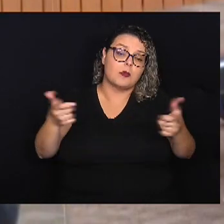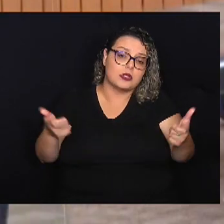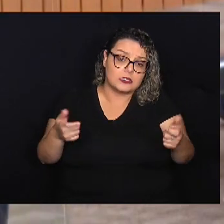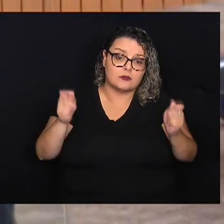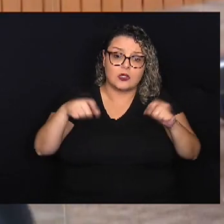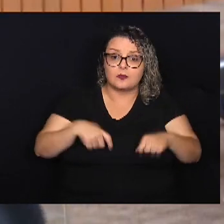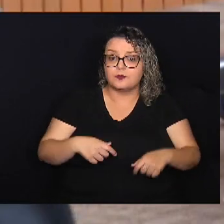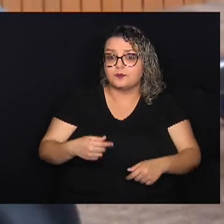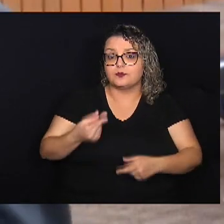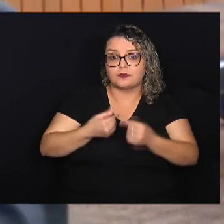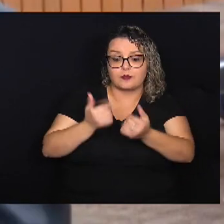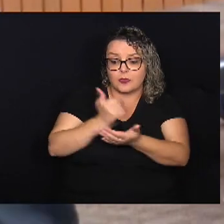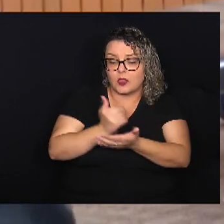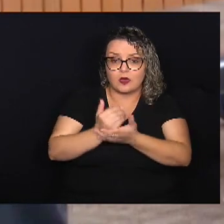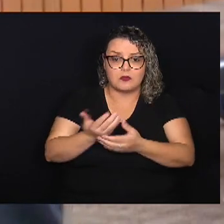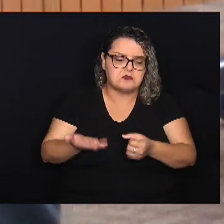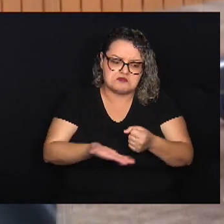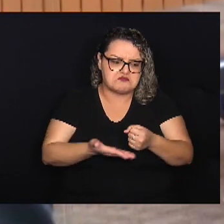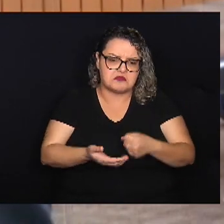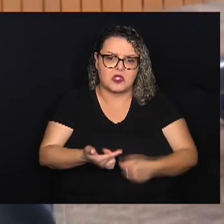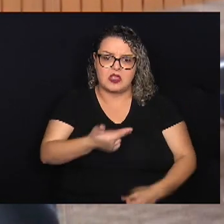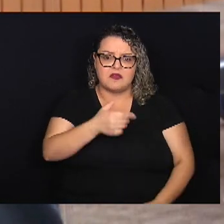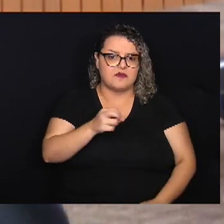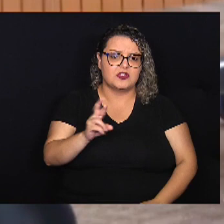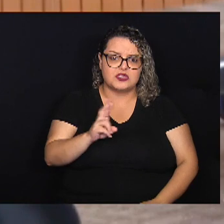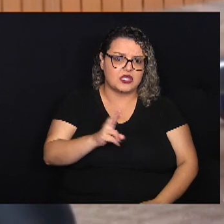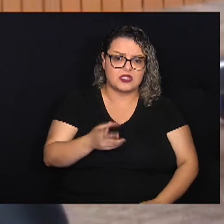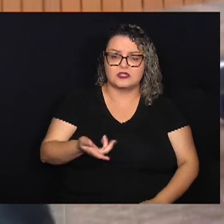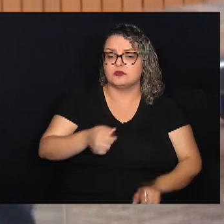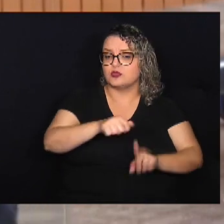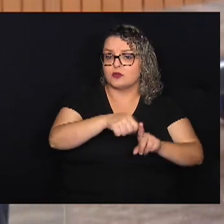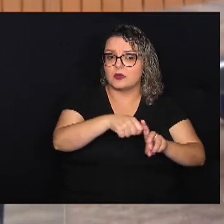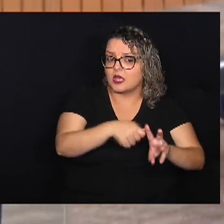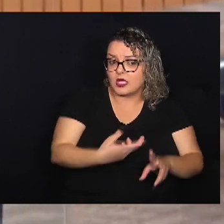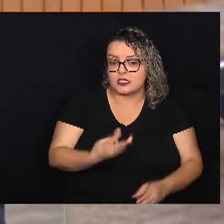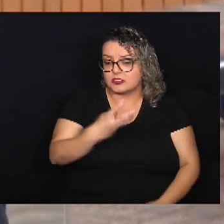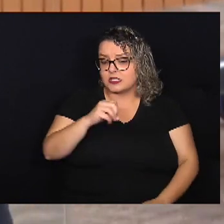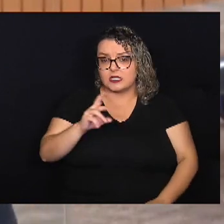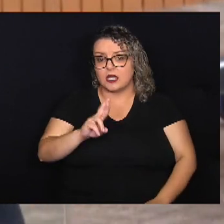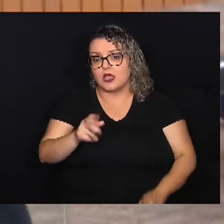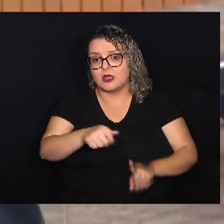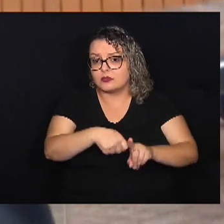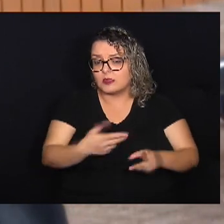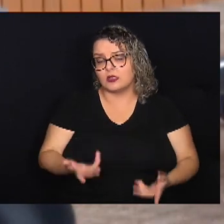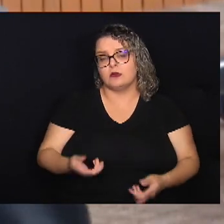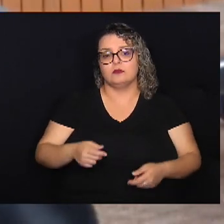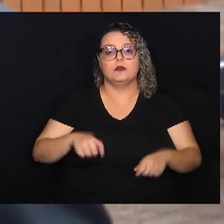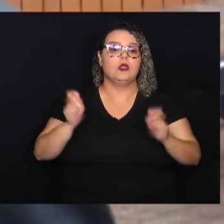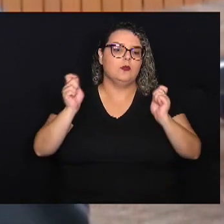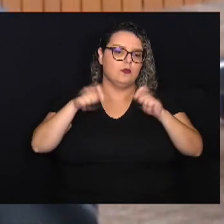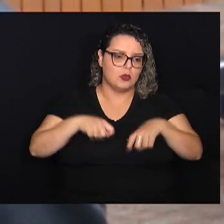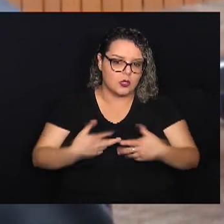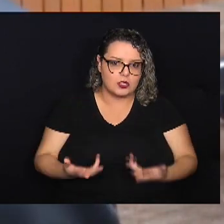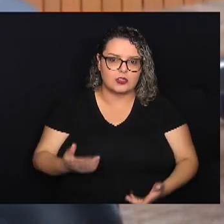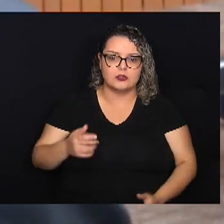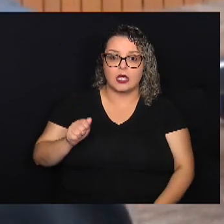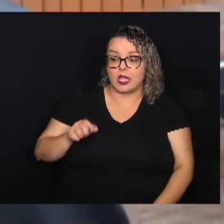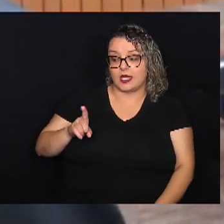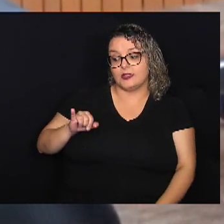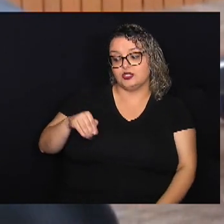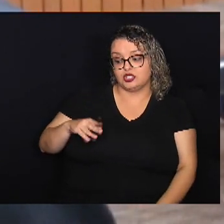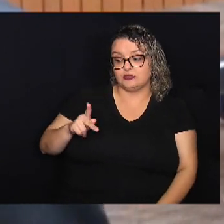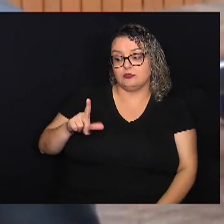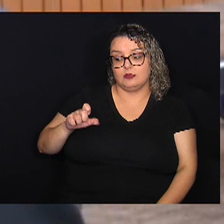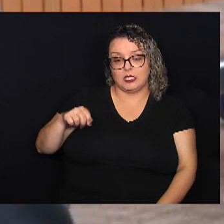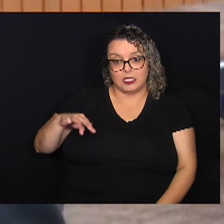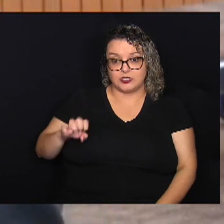até em valor mínimo, às vezes para pagar R$20 por mês, R$30 por mês, e dá a possibilidade da pessoa realmente ficar adimplente, né? Não tem